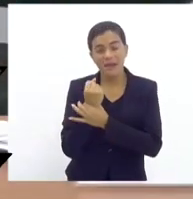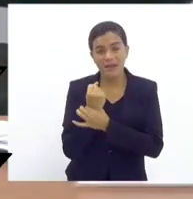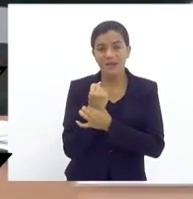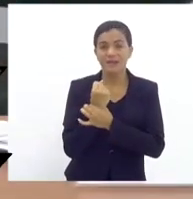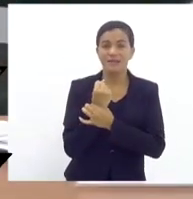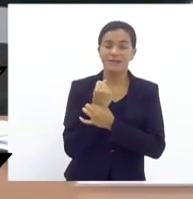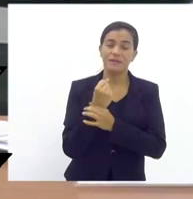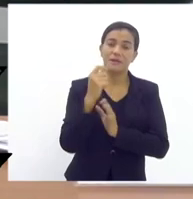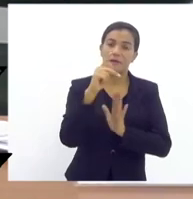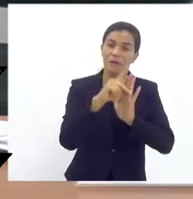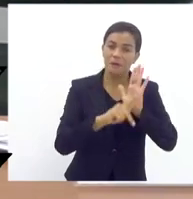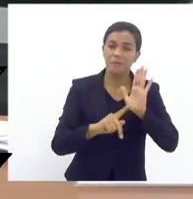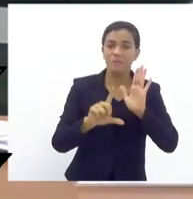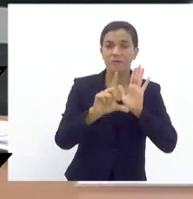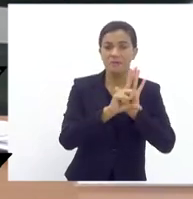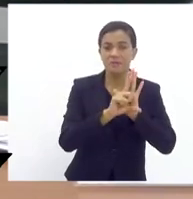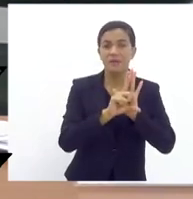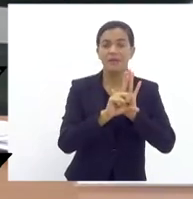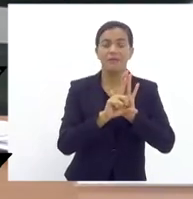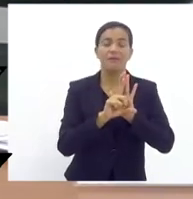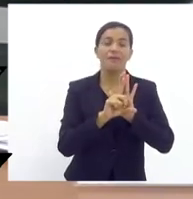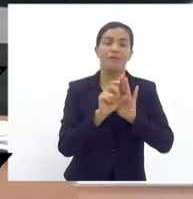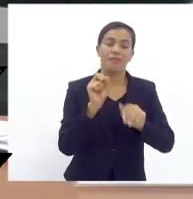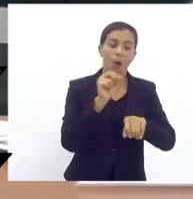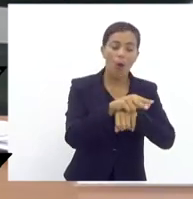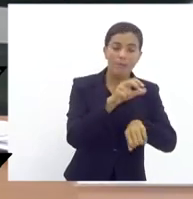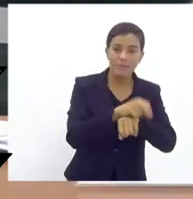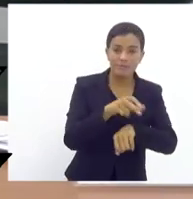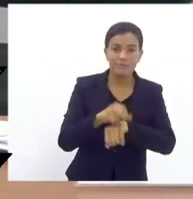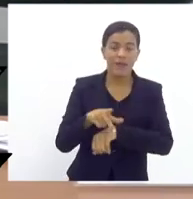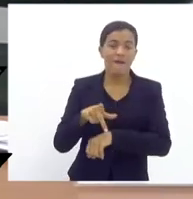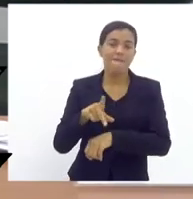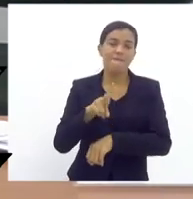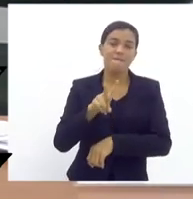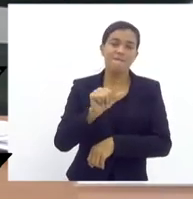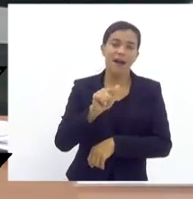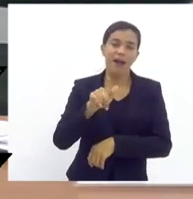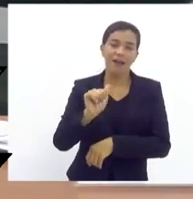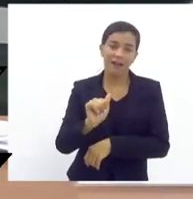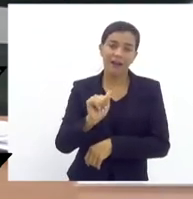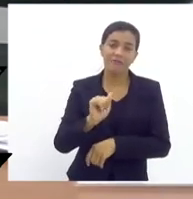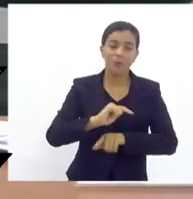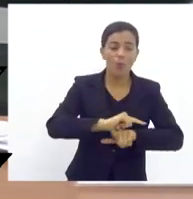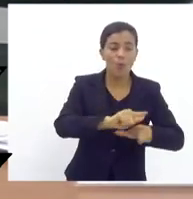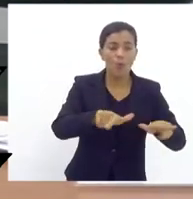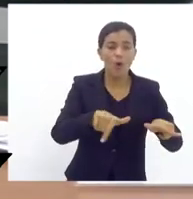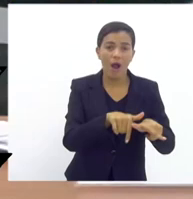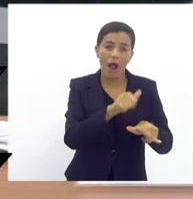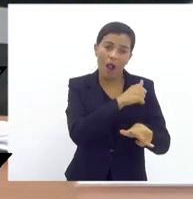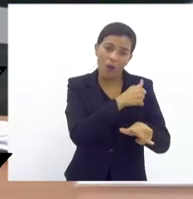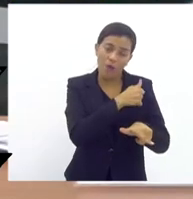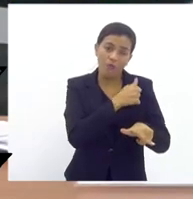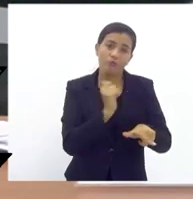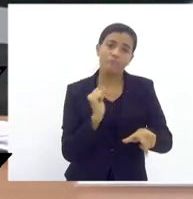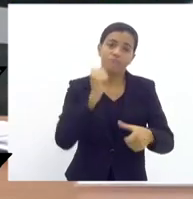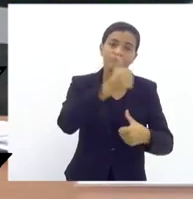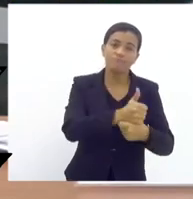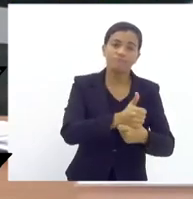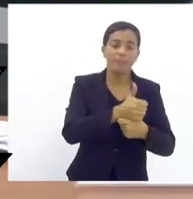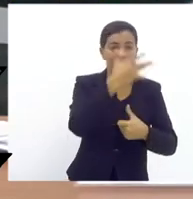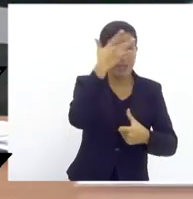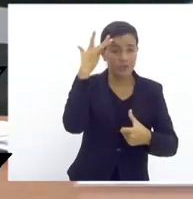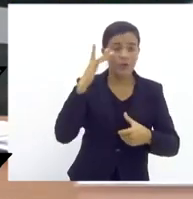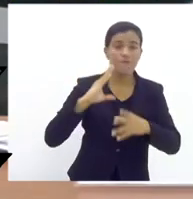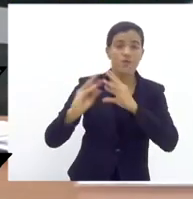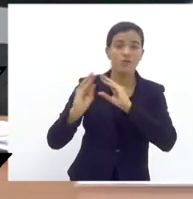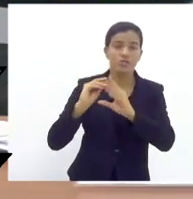O projeto das vagas ociosas da isenção da tradução juramentada mas garante também